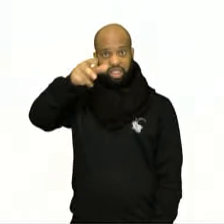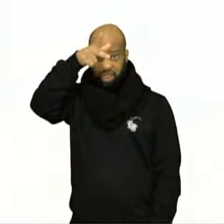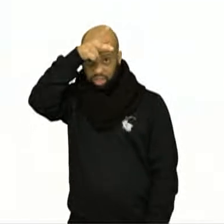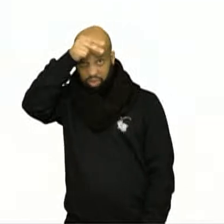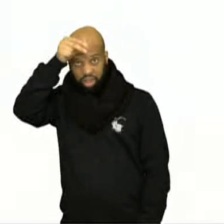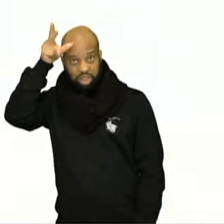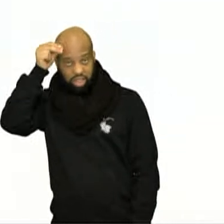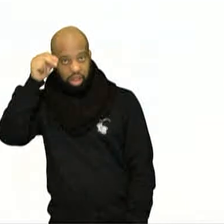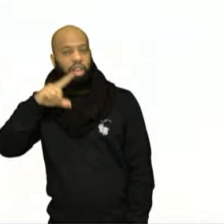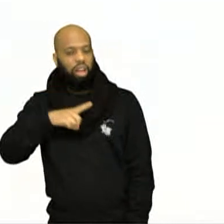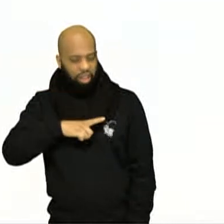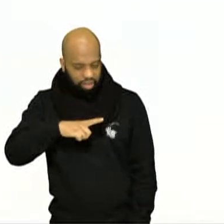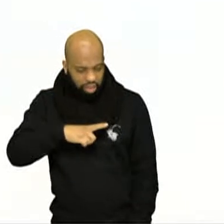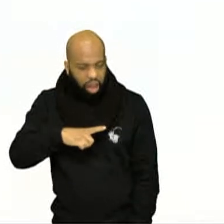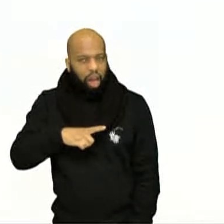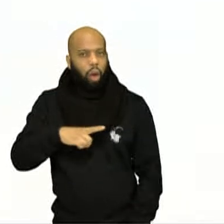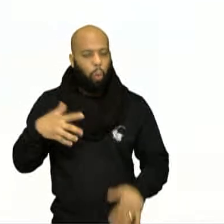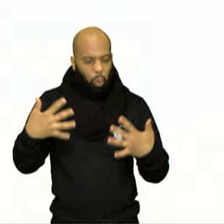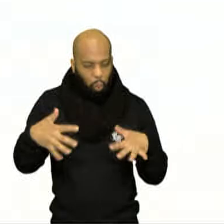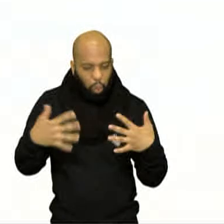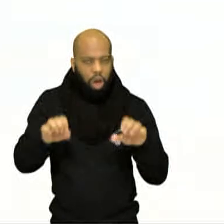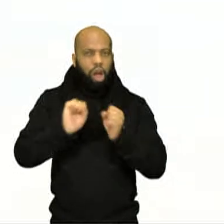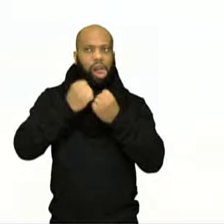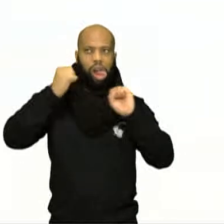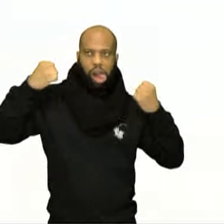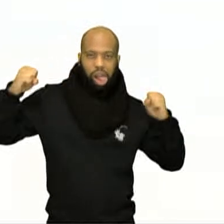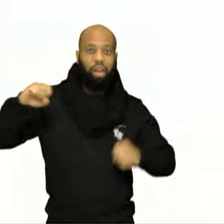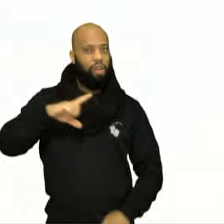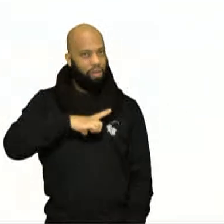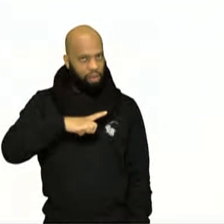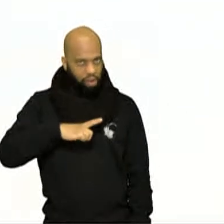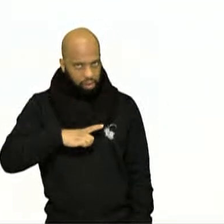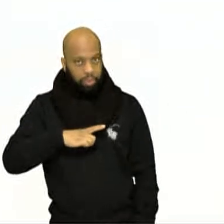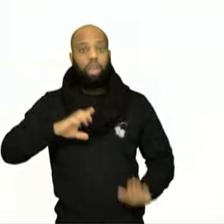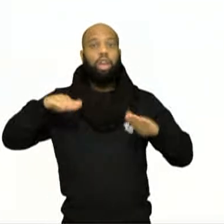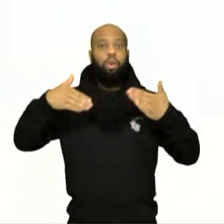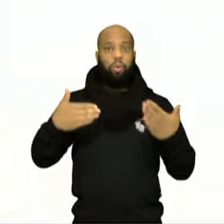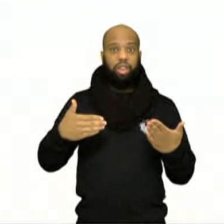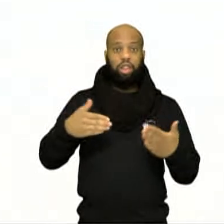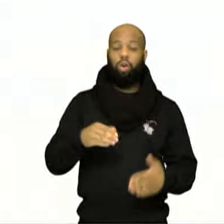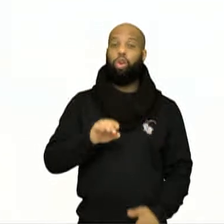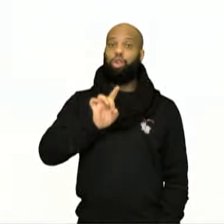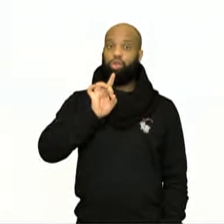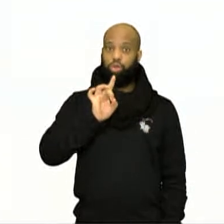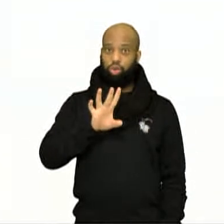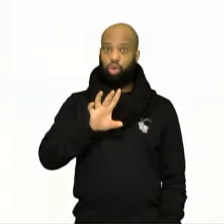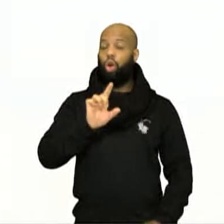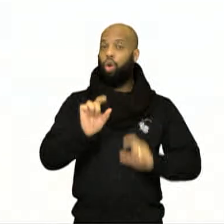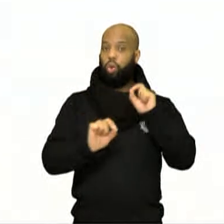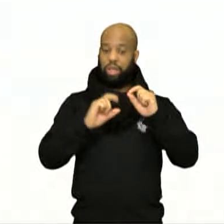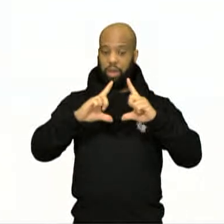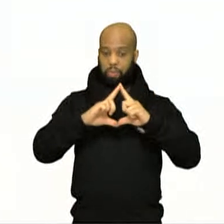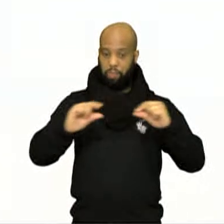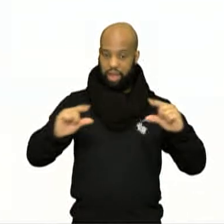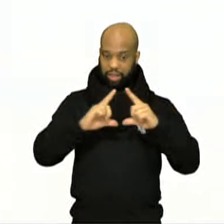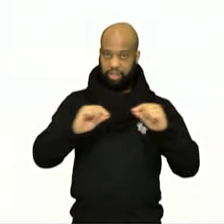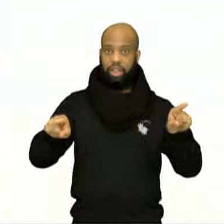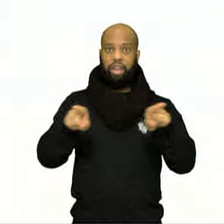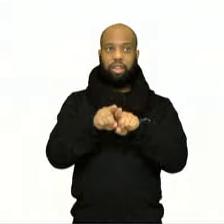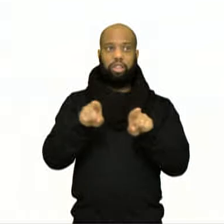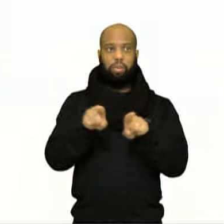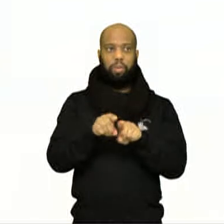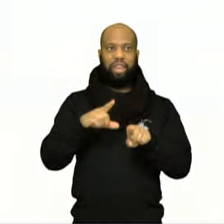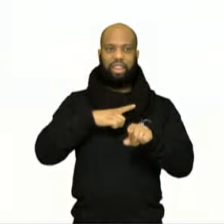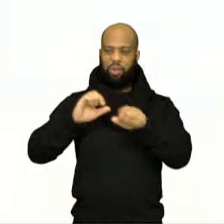5.570 municípios. É o tamanho do nosso país. Com exceção de Brasília e do arquipélago de Fernando